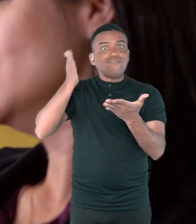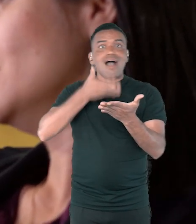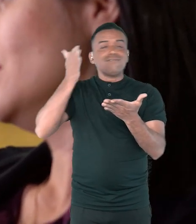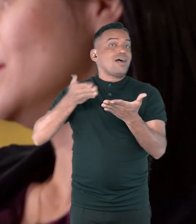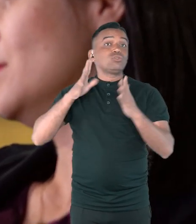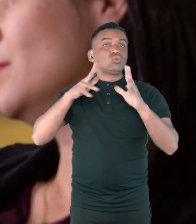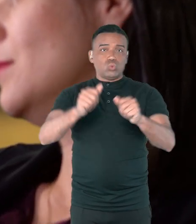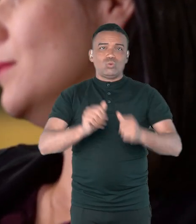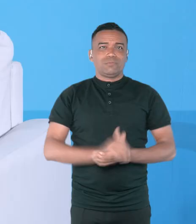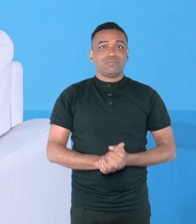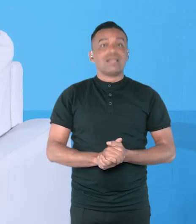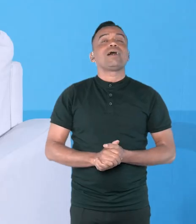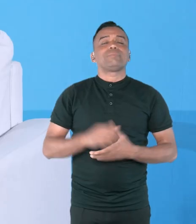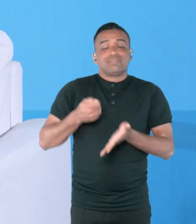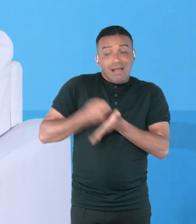esse livro.